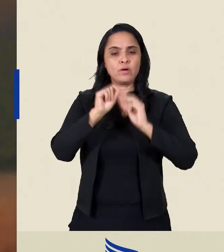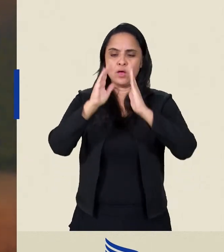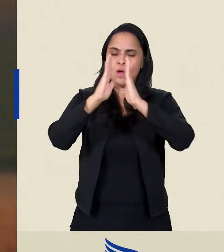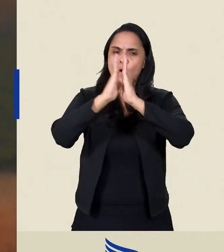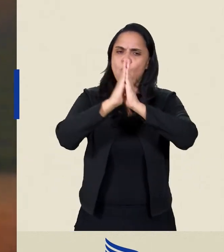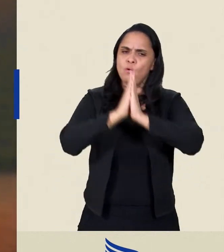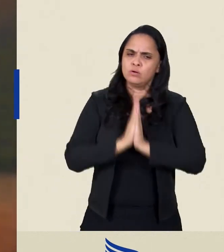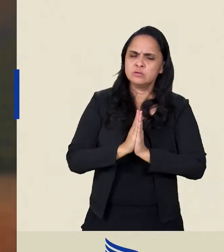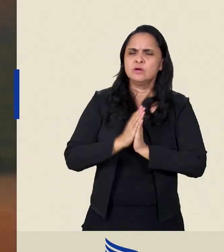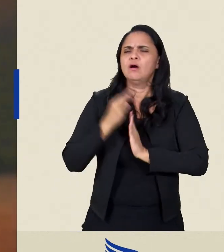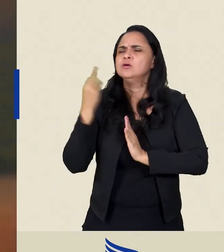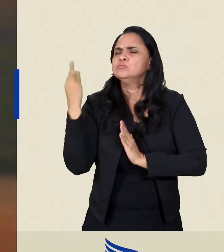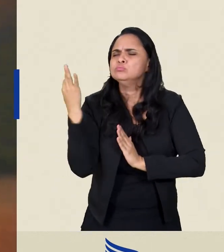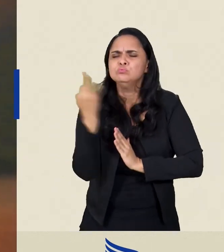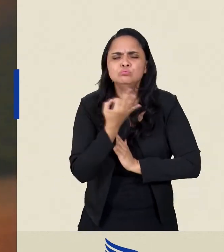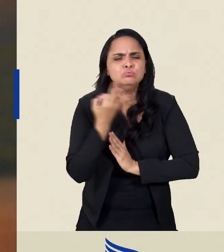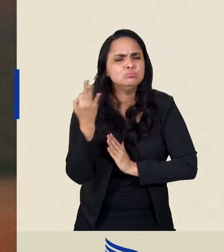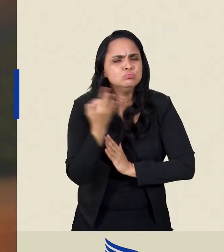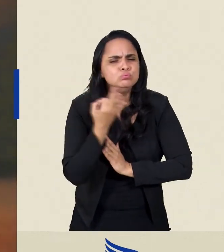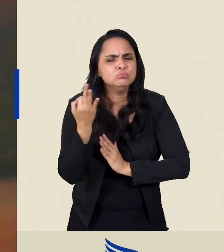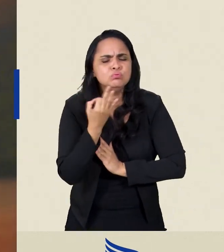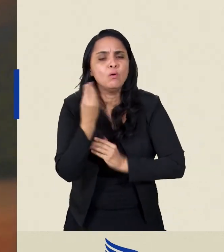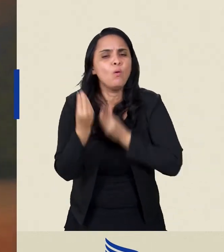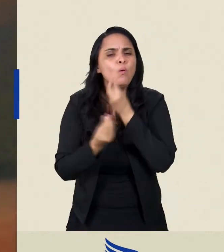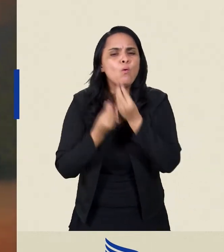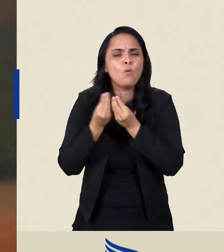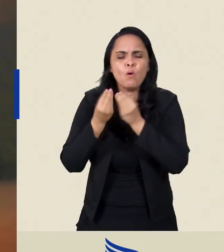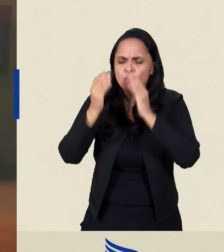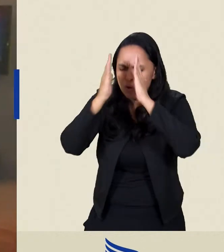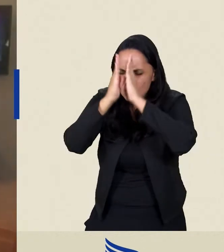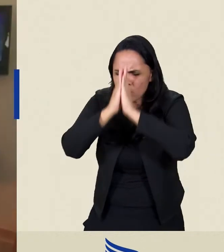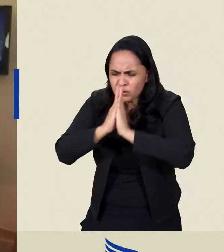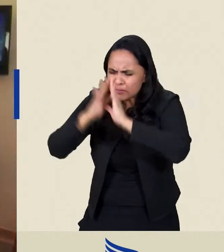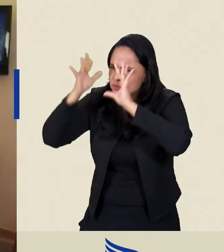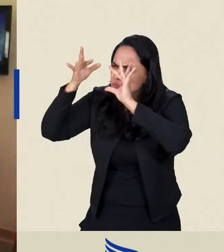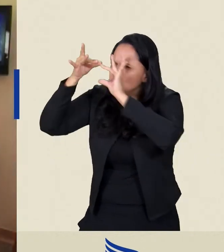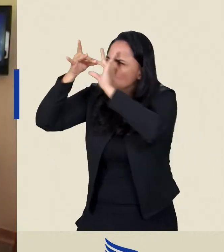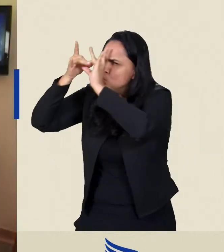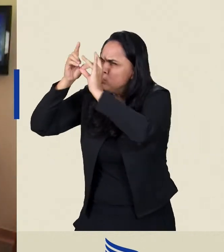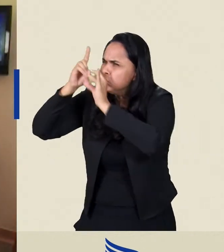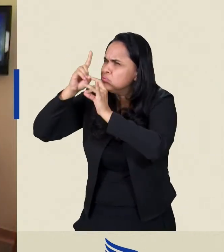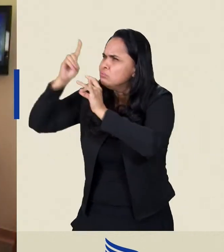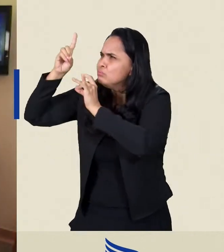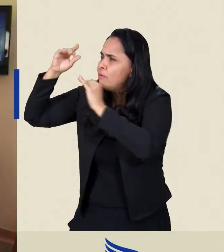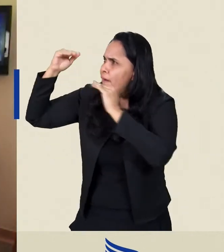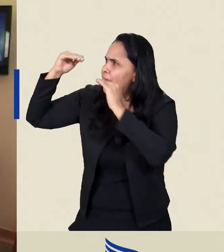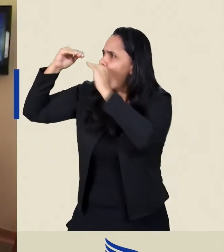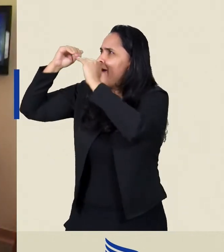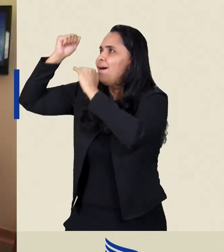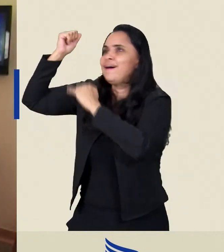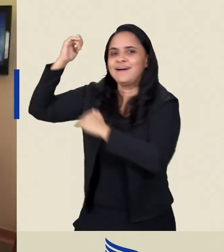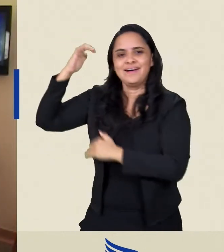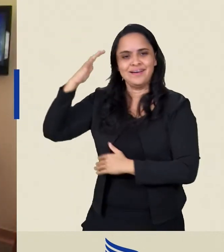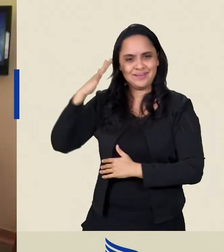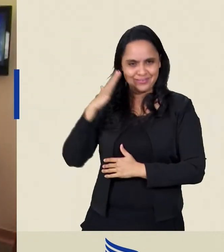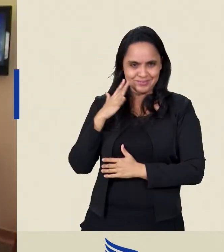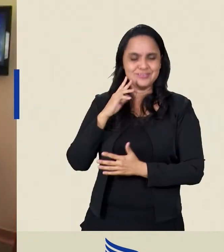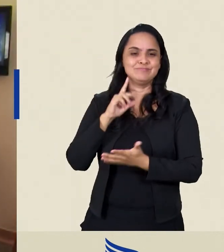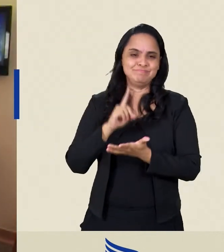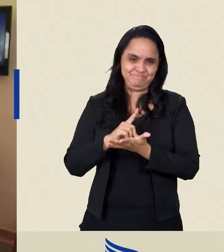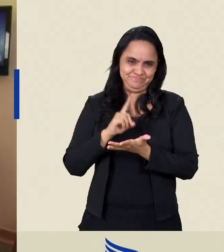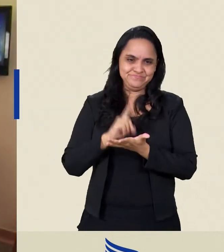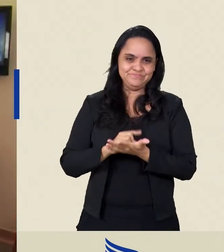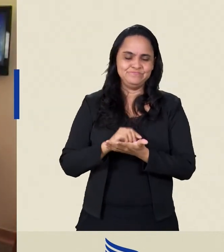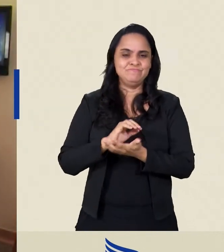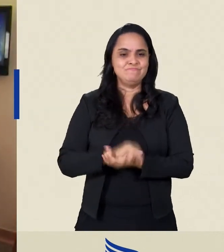mais eficientes para que o homem seja beneficiado pela graça de Deus. Então a graça, ela é oferecida a